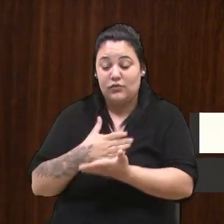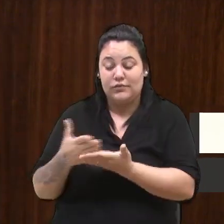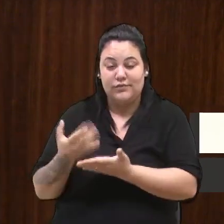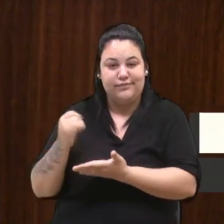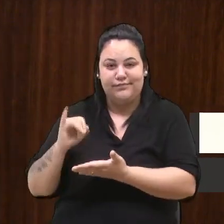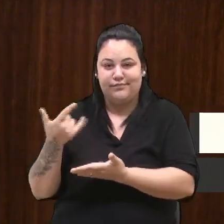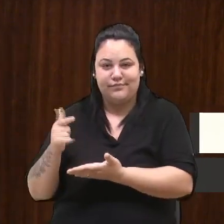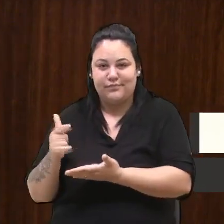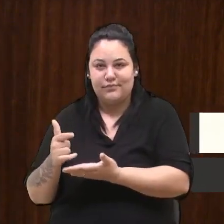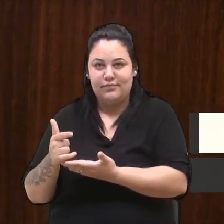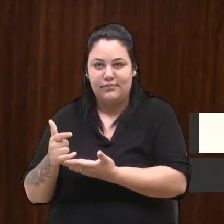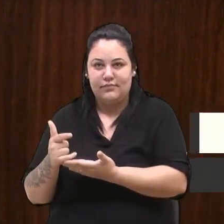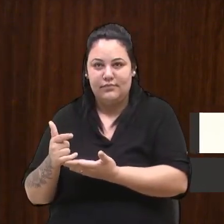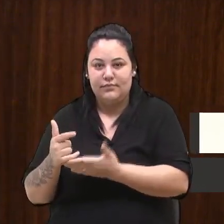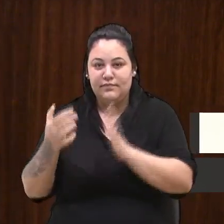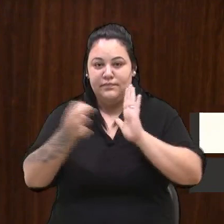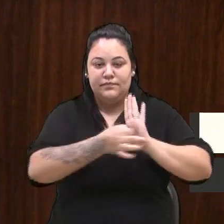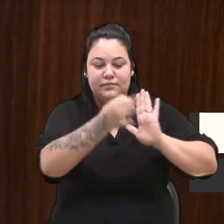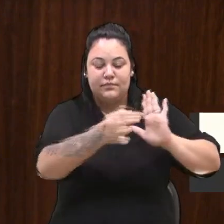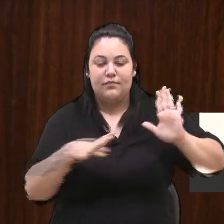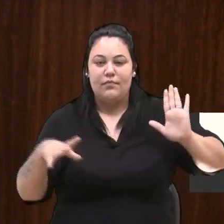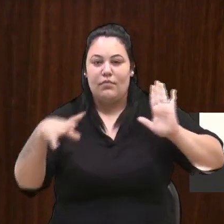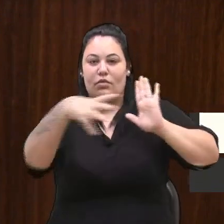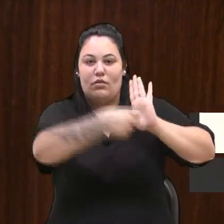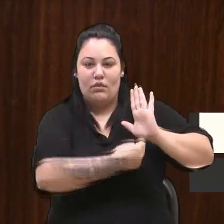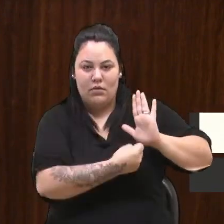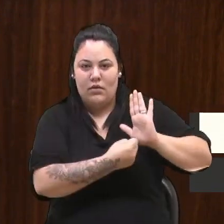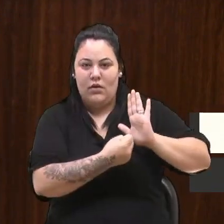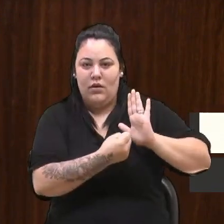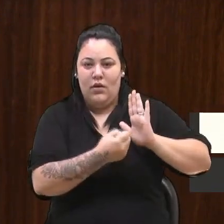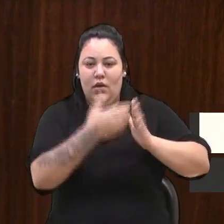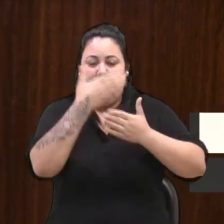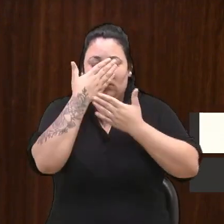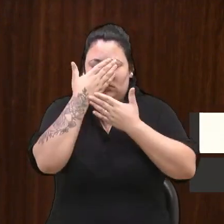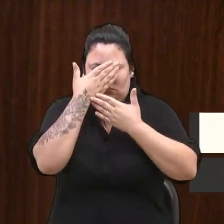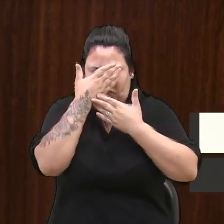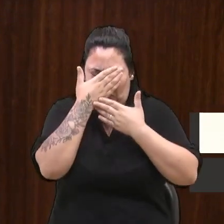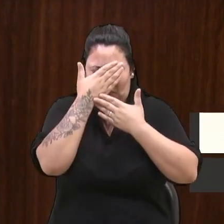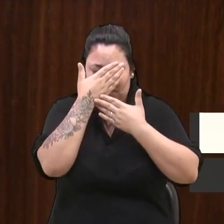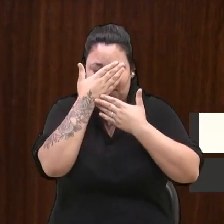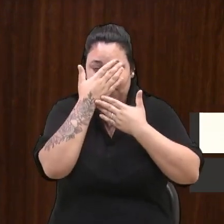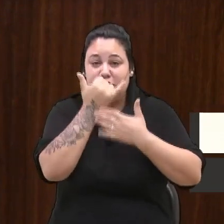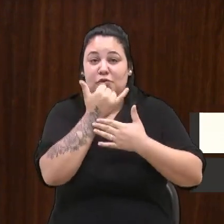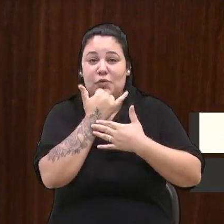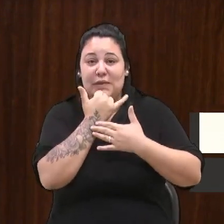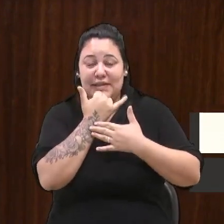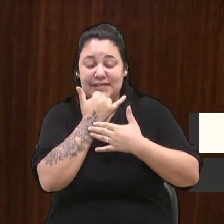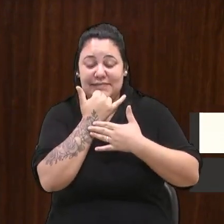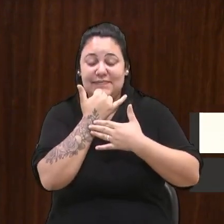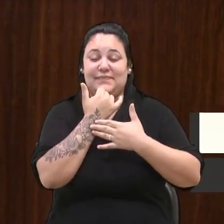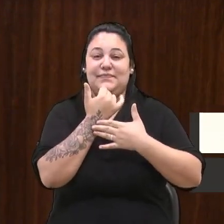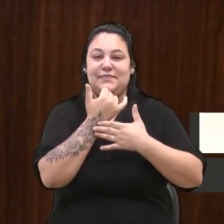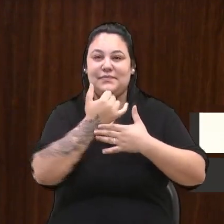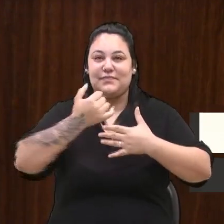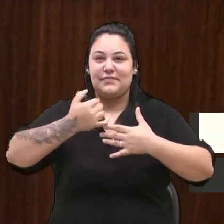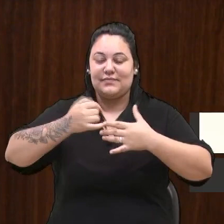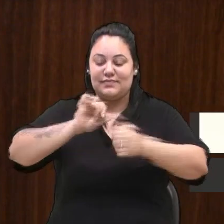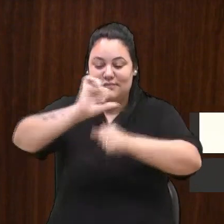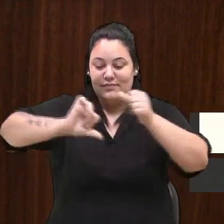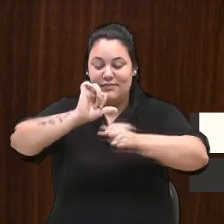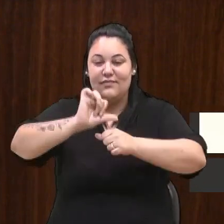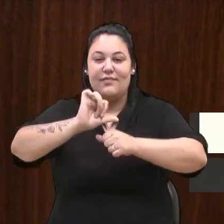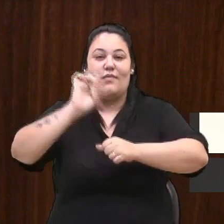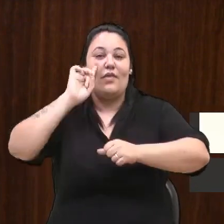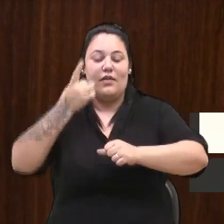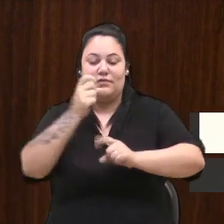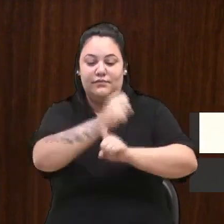sido de uma concessão total, que divergia tanto da ideia da sociedade